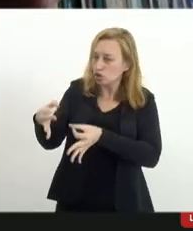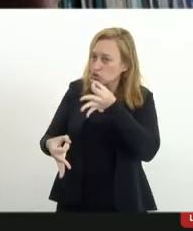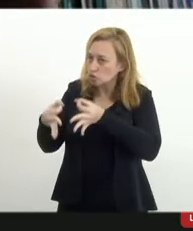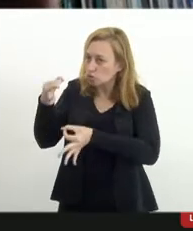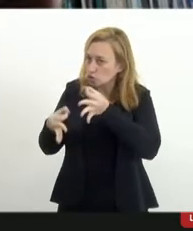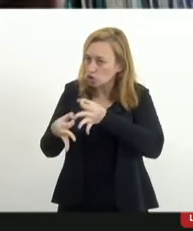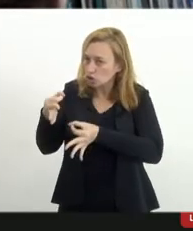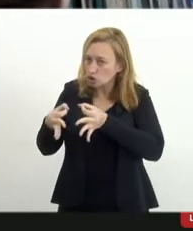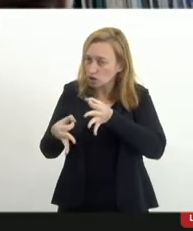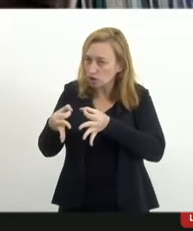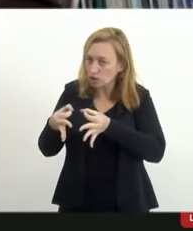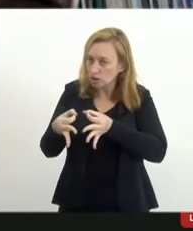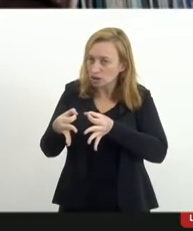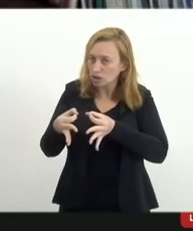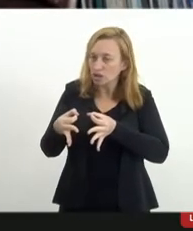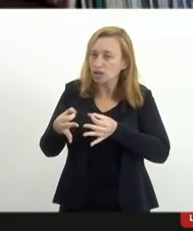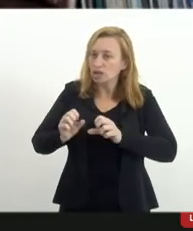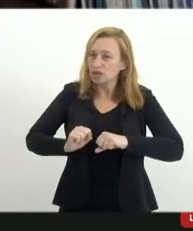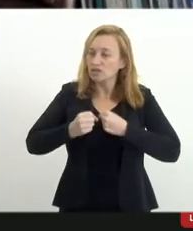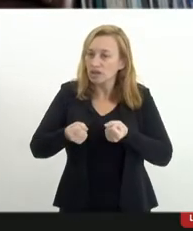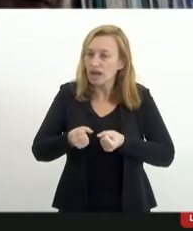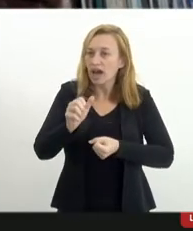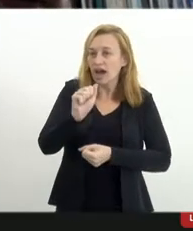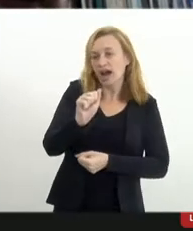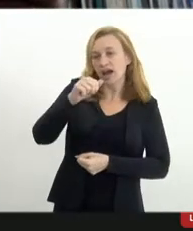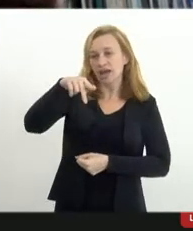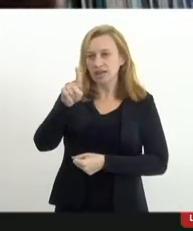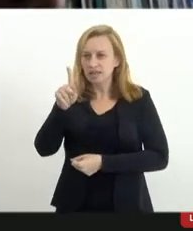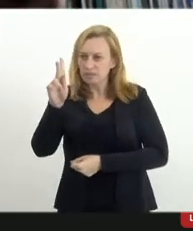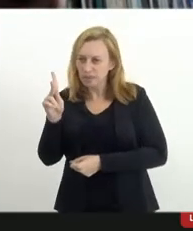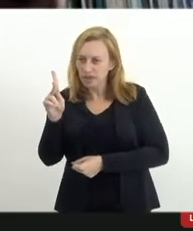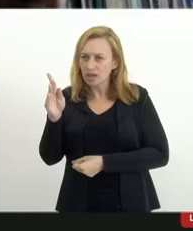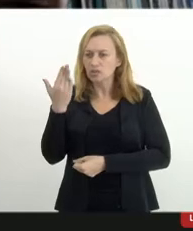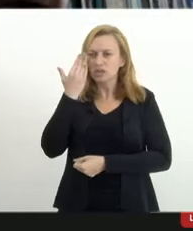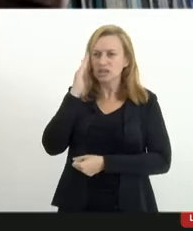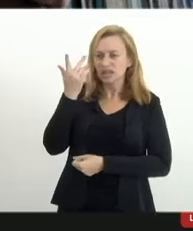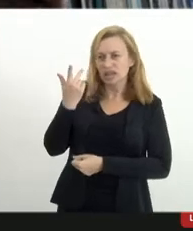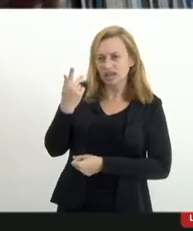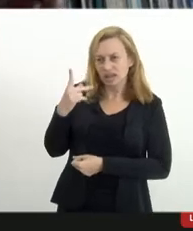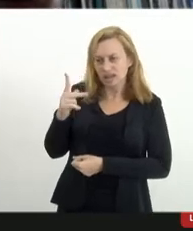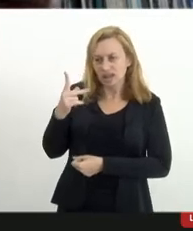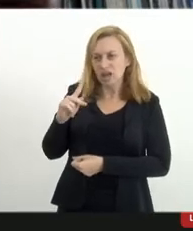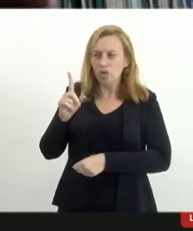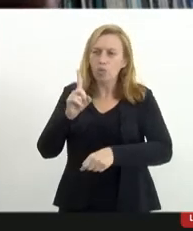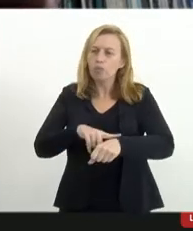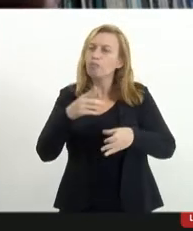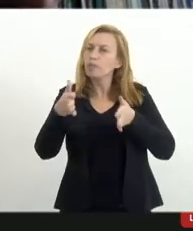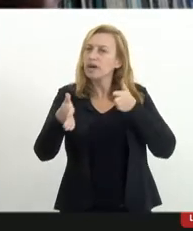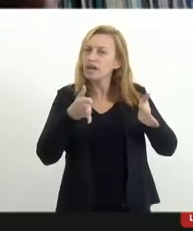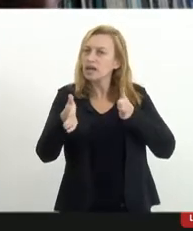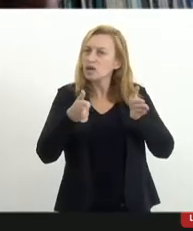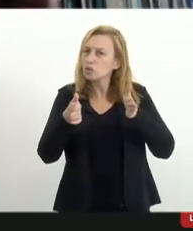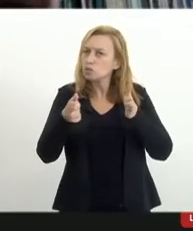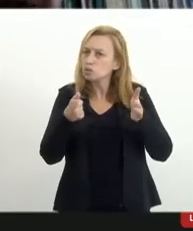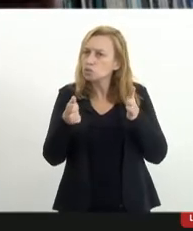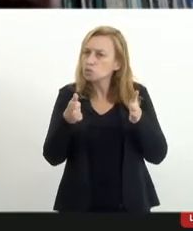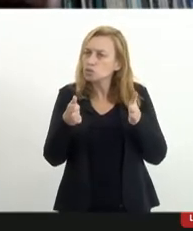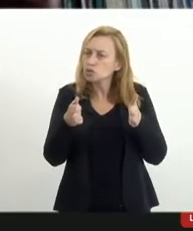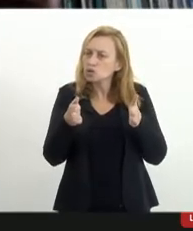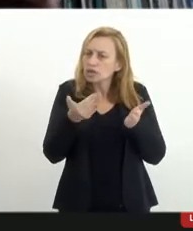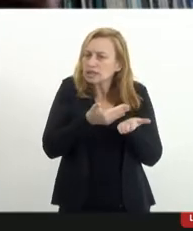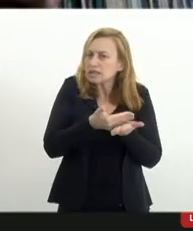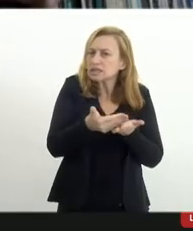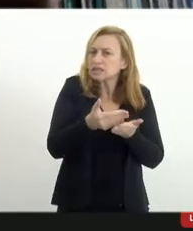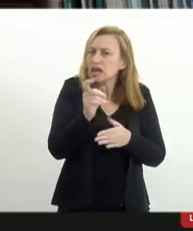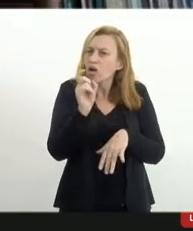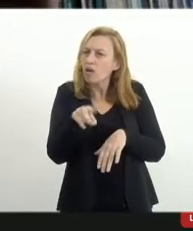as defesas da ANP, no entender da ANP, o prazo de termo